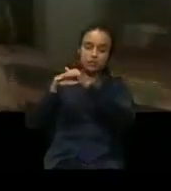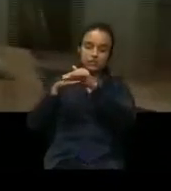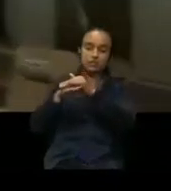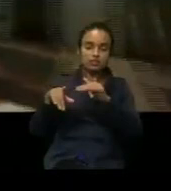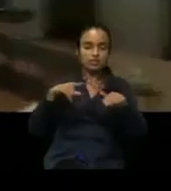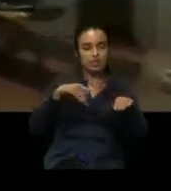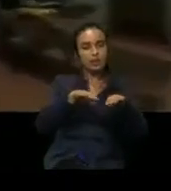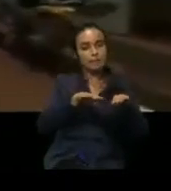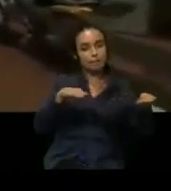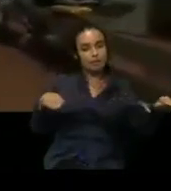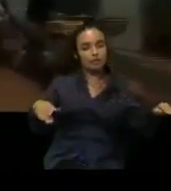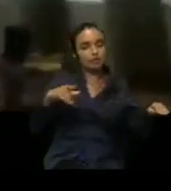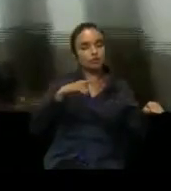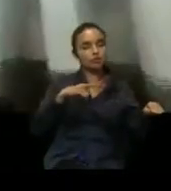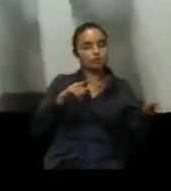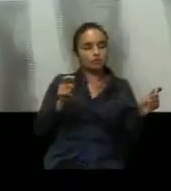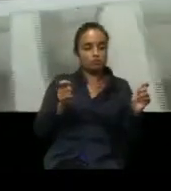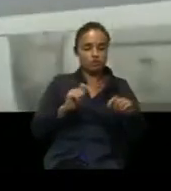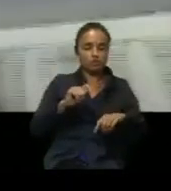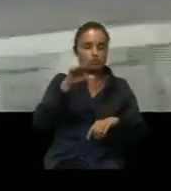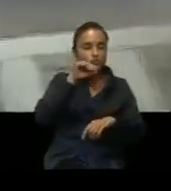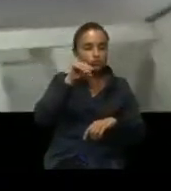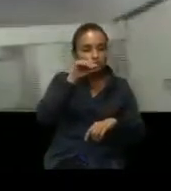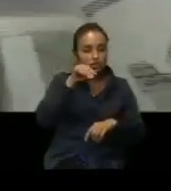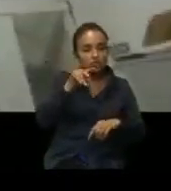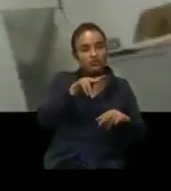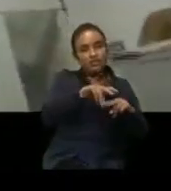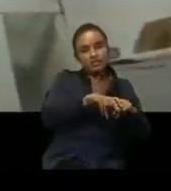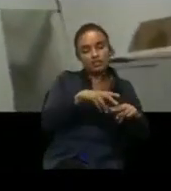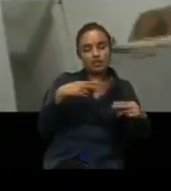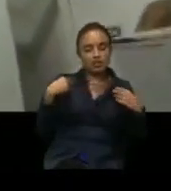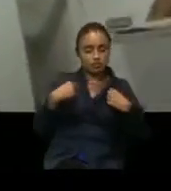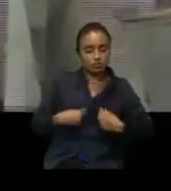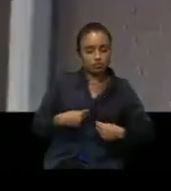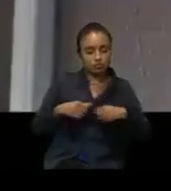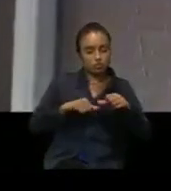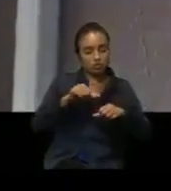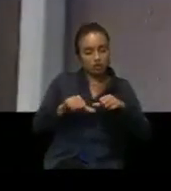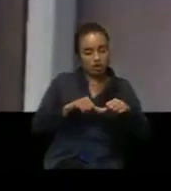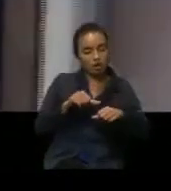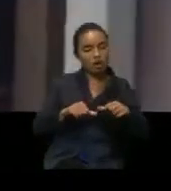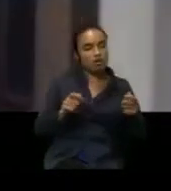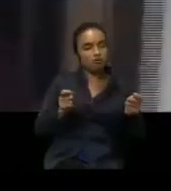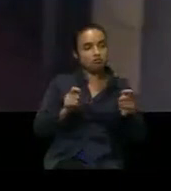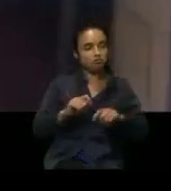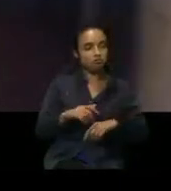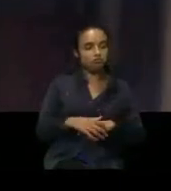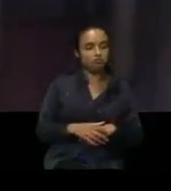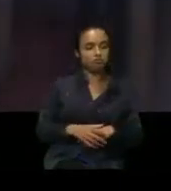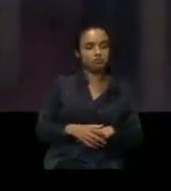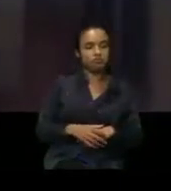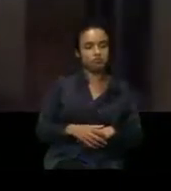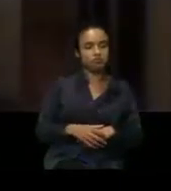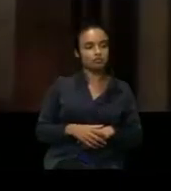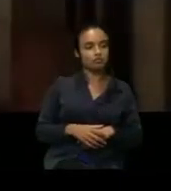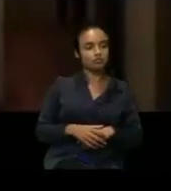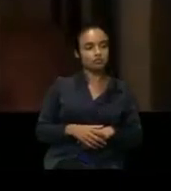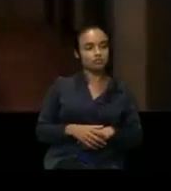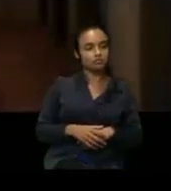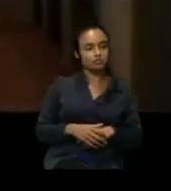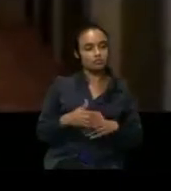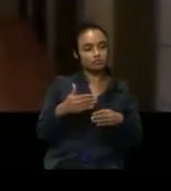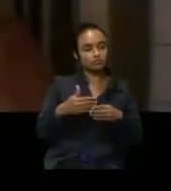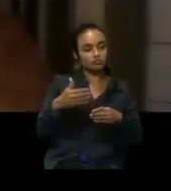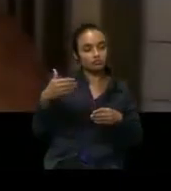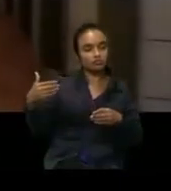trocar, certo? Armários individuais, então a gente vê um pé direito bem alto aí no caso. Ao lado